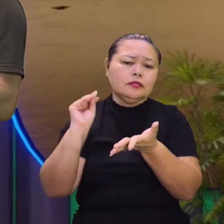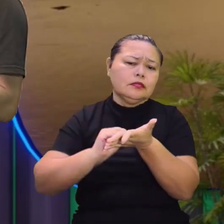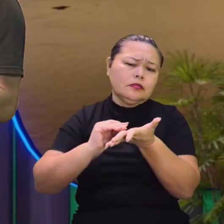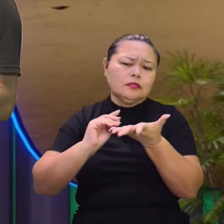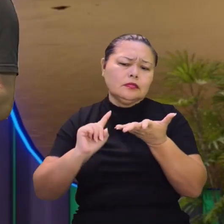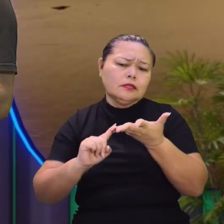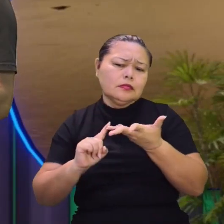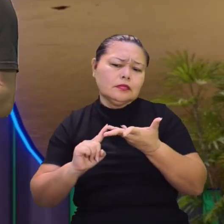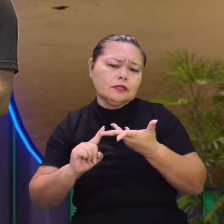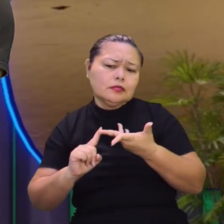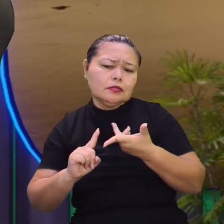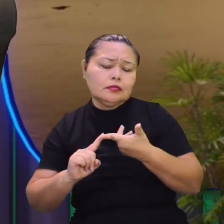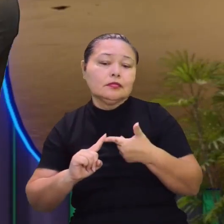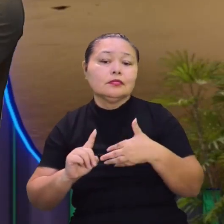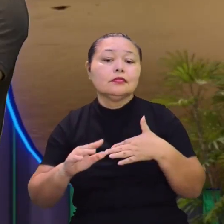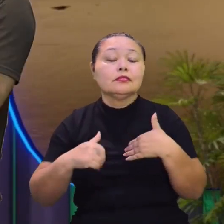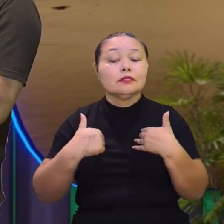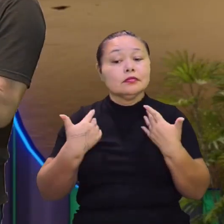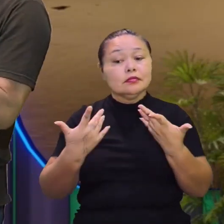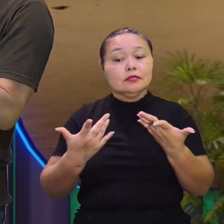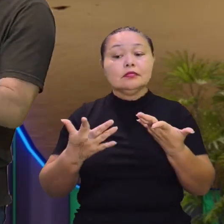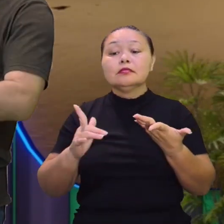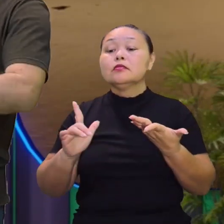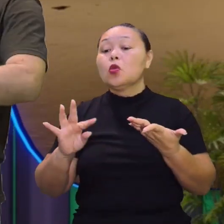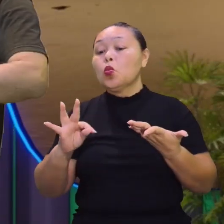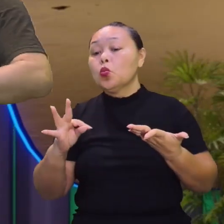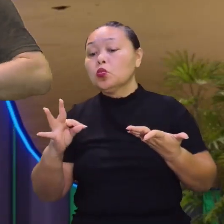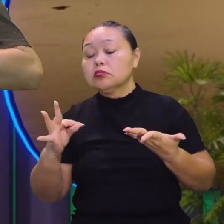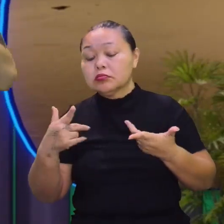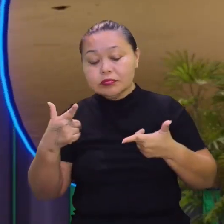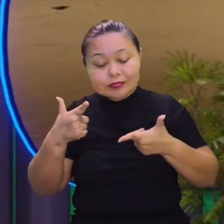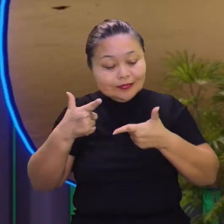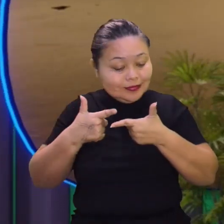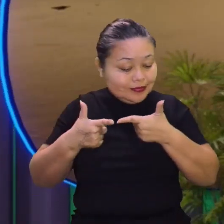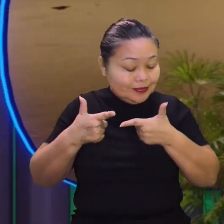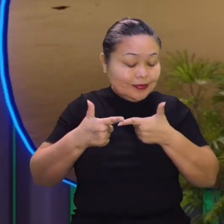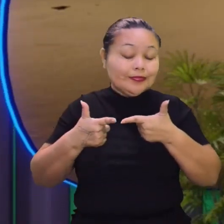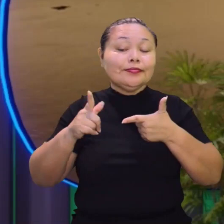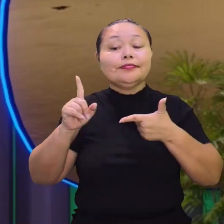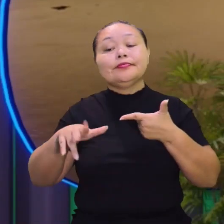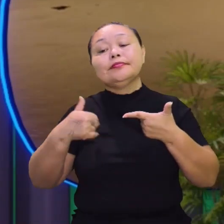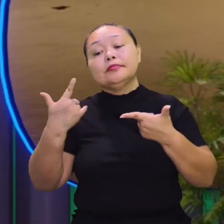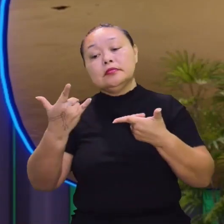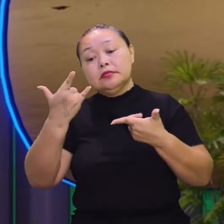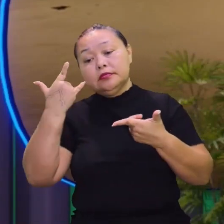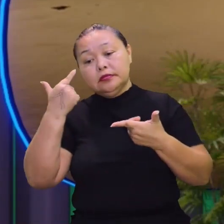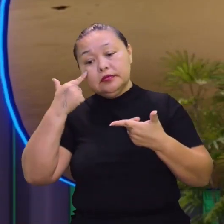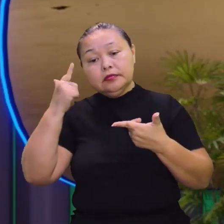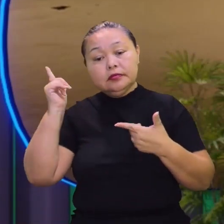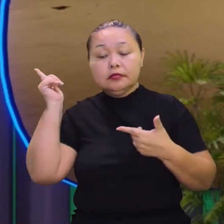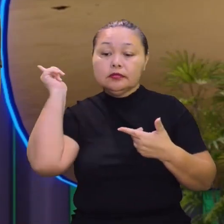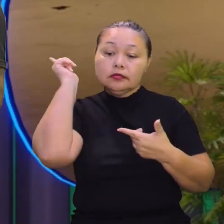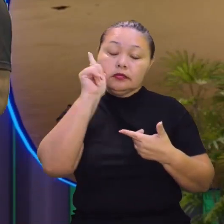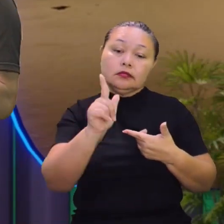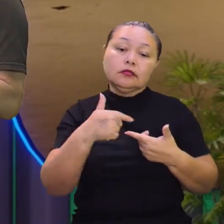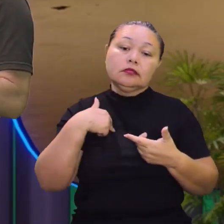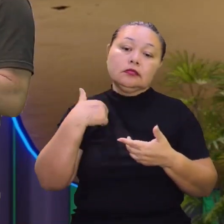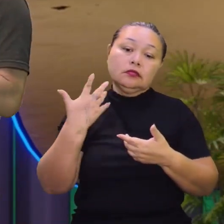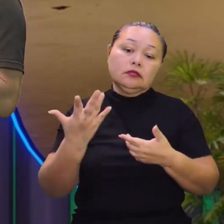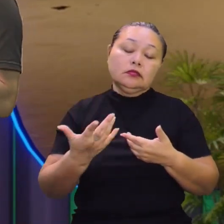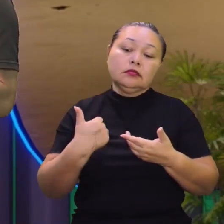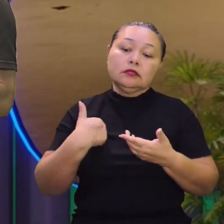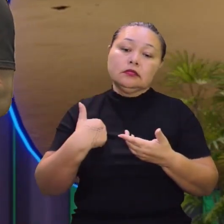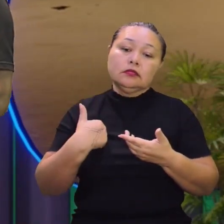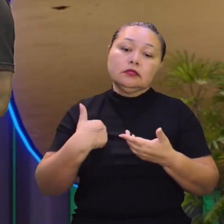mais infraestrutura. Isso mesmo. Com toda a dificuldade, ainda é muito vantajoso e ainda consegue